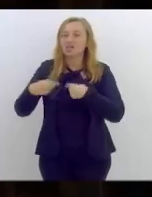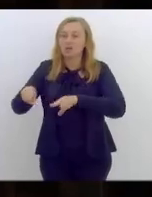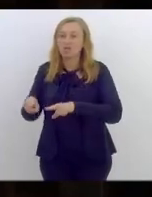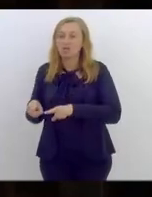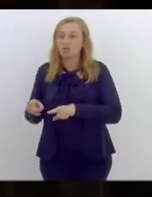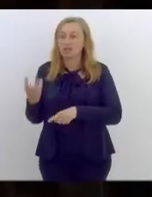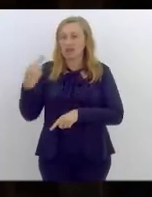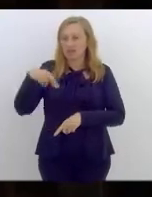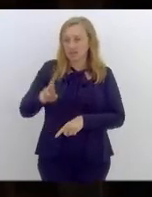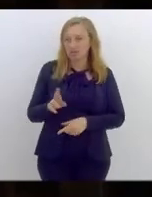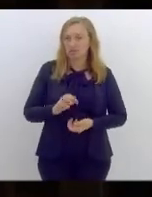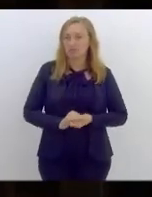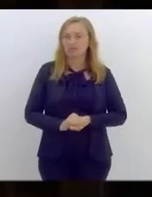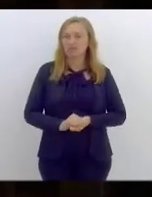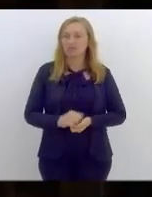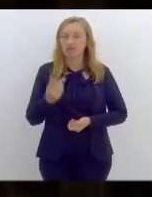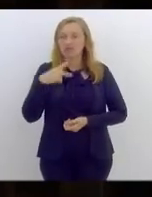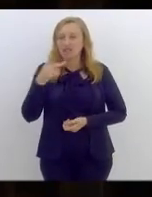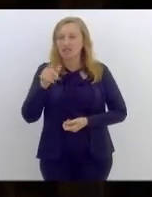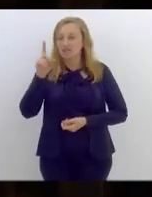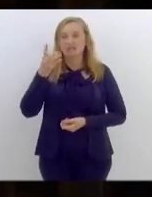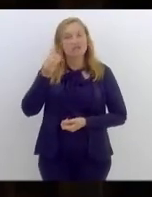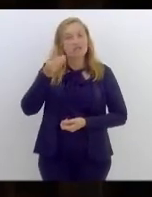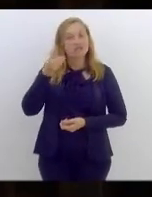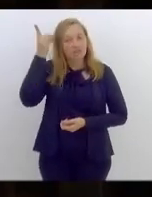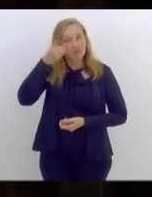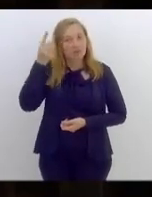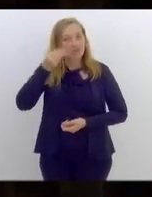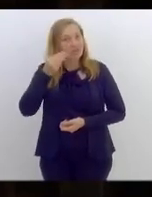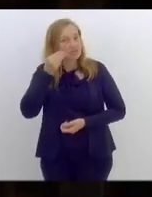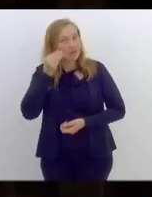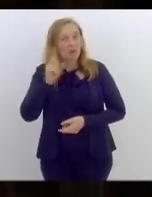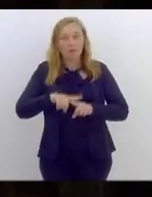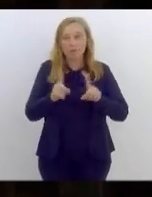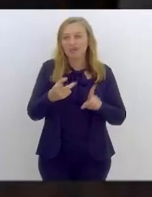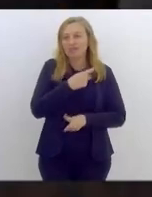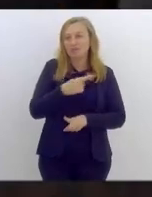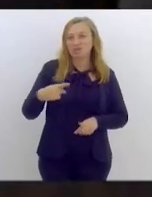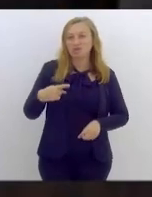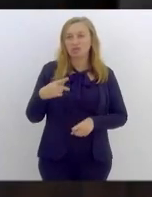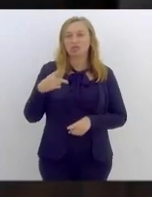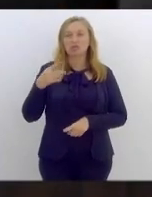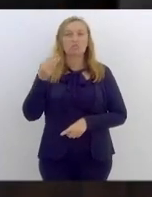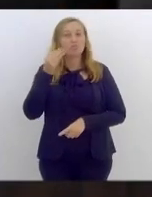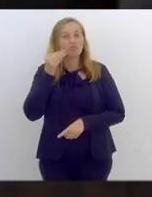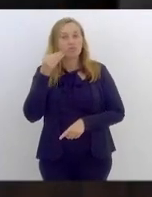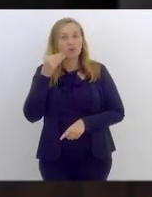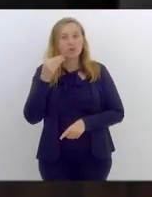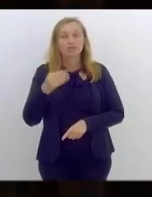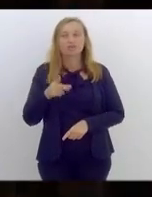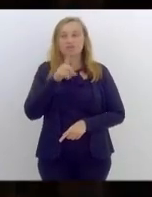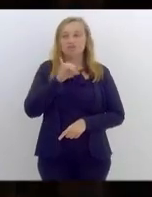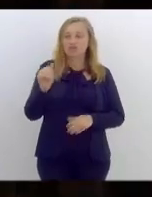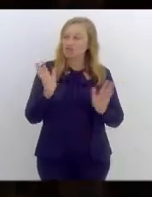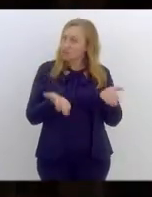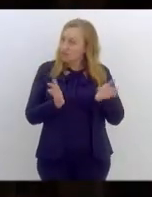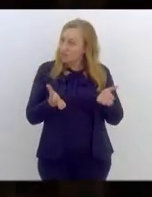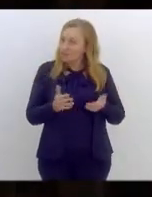religiosa. Então, não estamos falando só da deputada Mônica Francisco, mas da pastora Mônica Francisco, e que me fez, no dia de